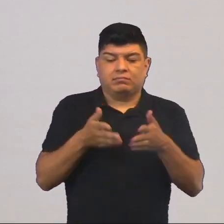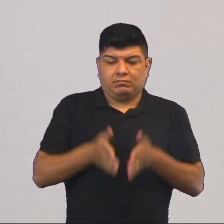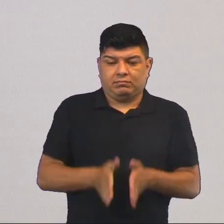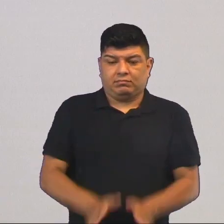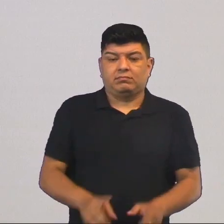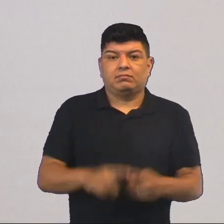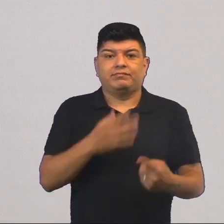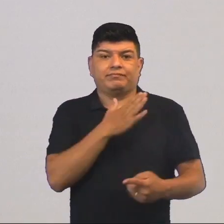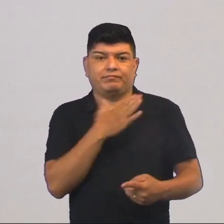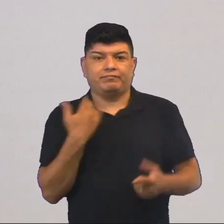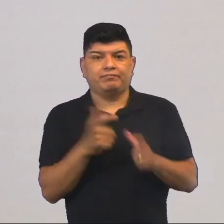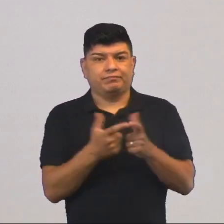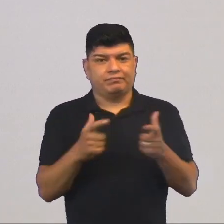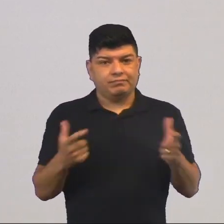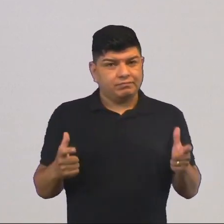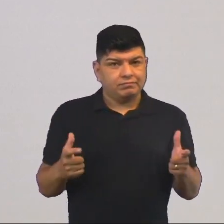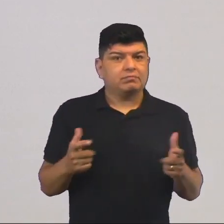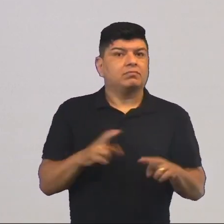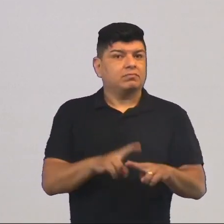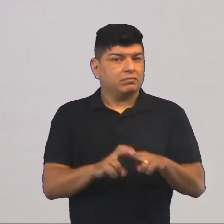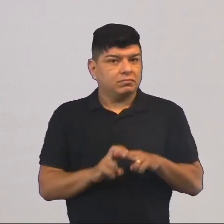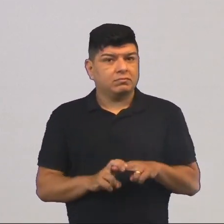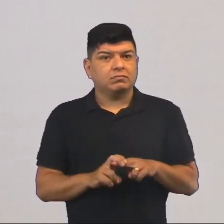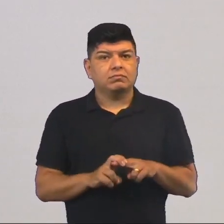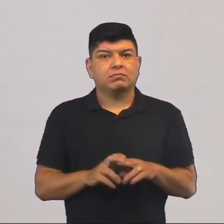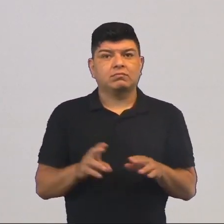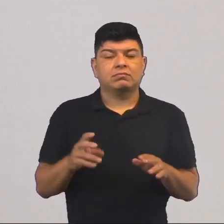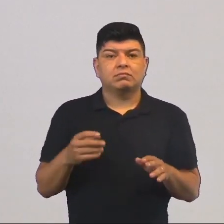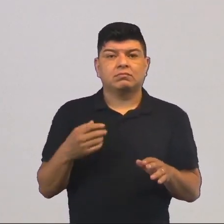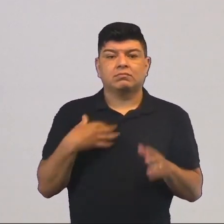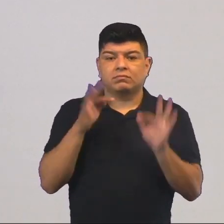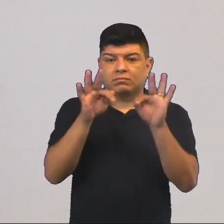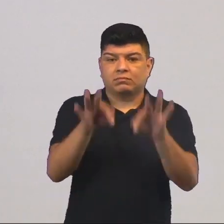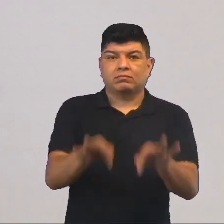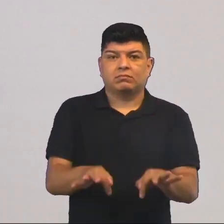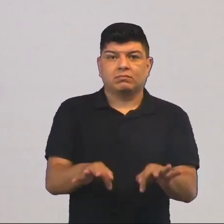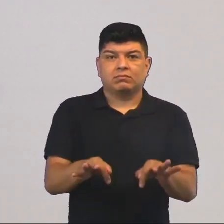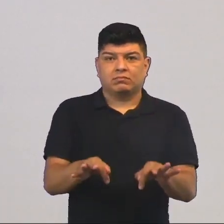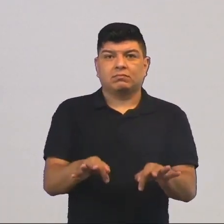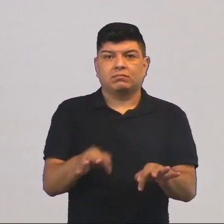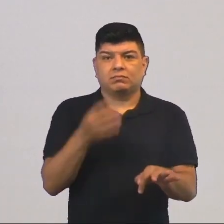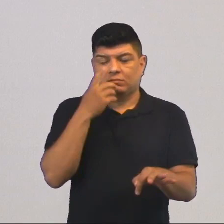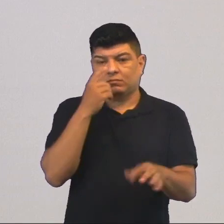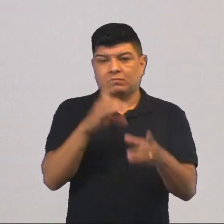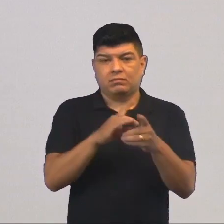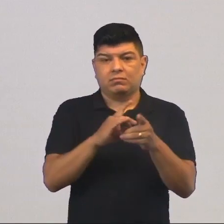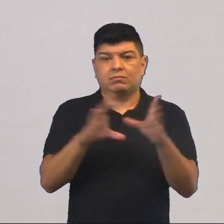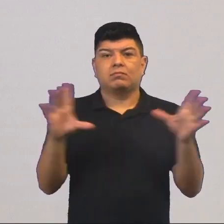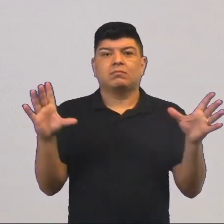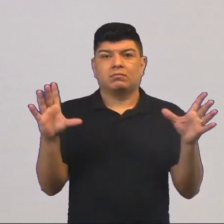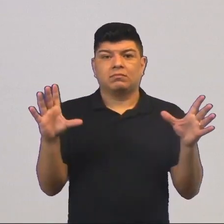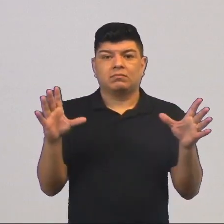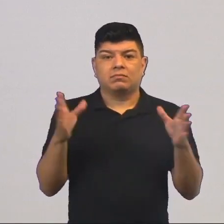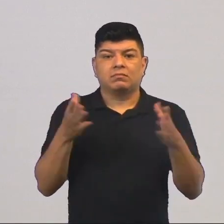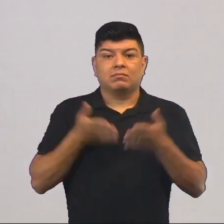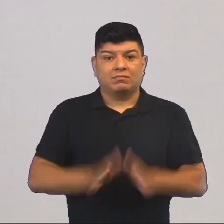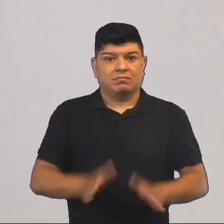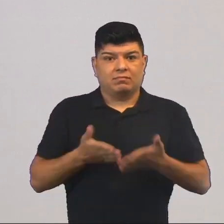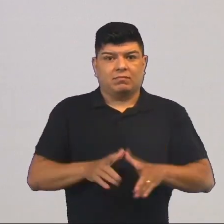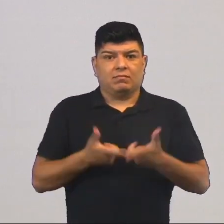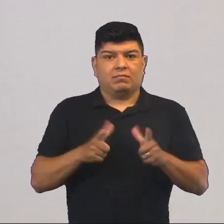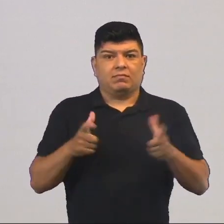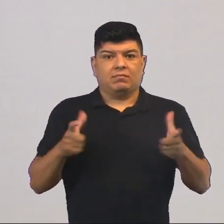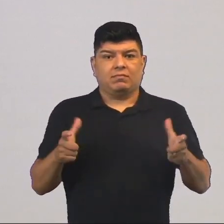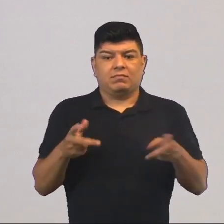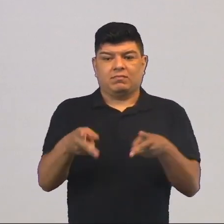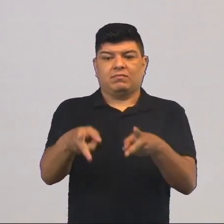mas a mortalidade também era. Aí veio, quando houve a última, né, a explosão demográfica, foi quando a taxa de natalidade cresceu